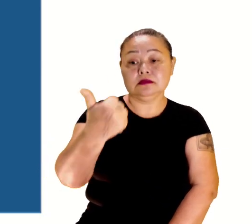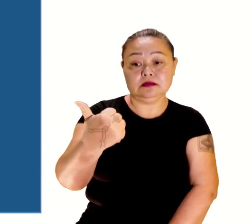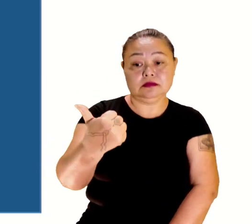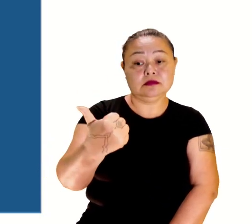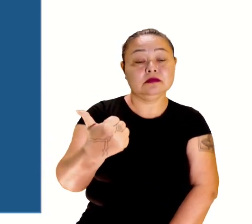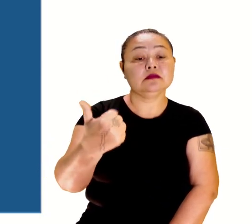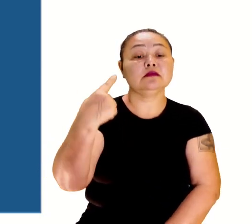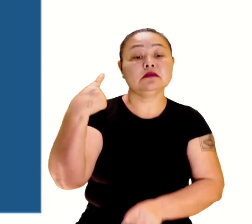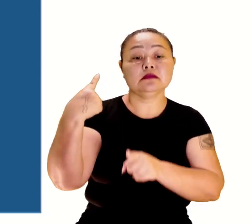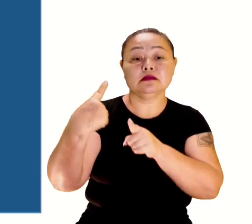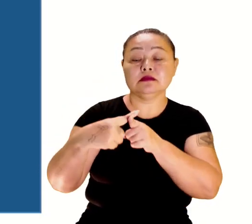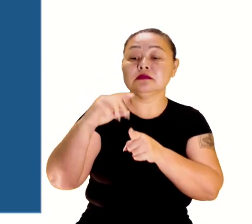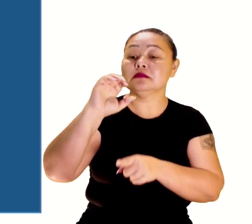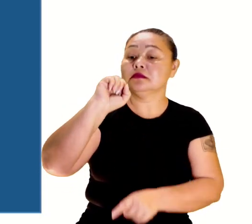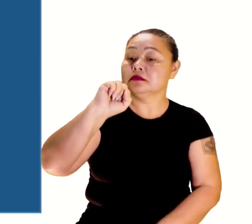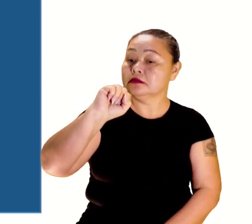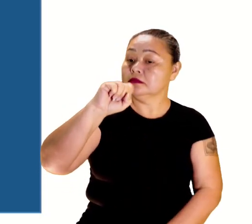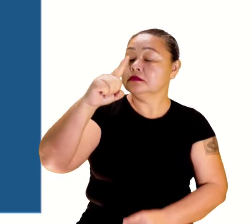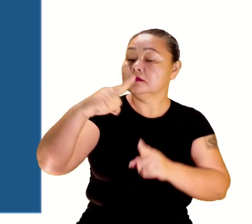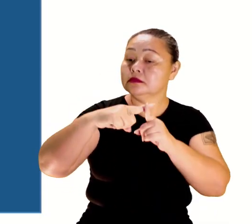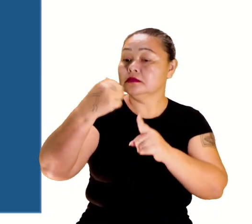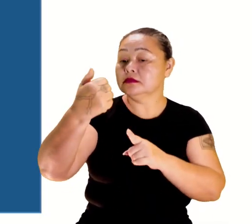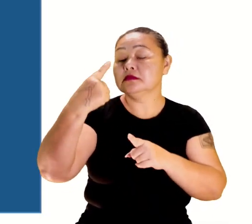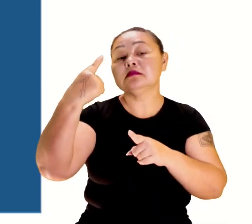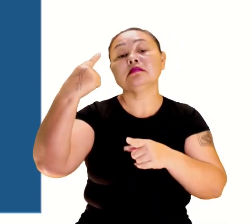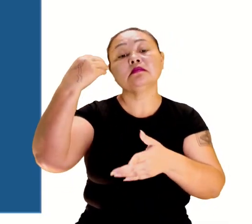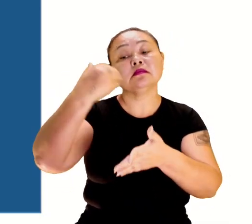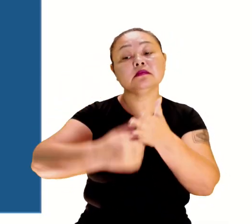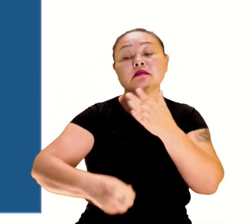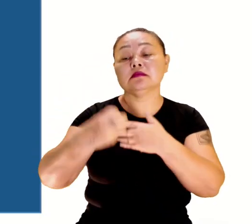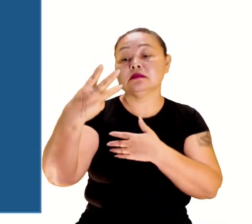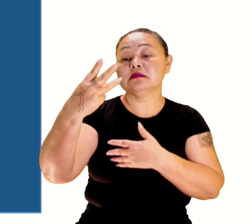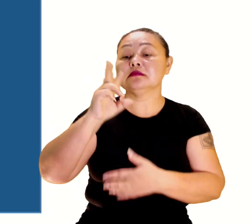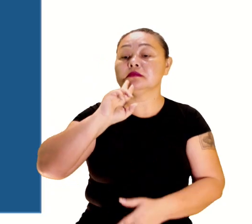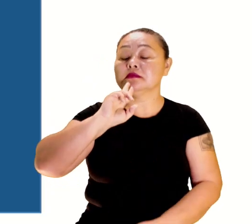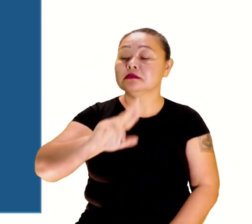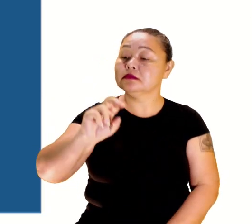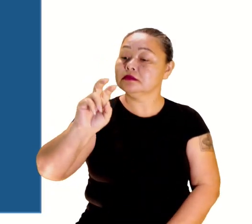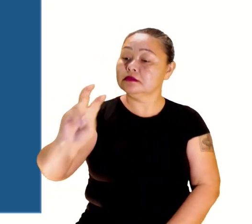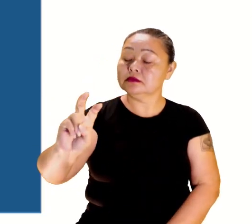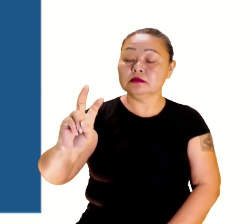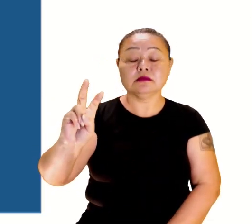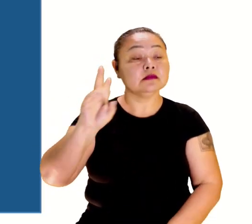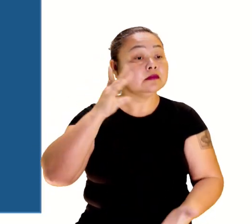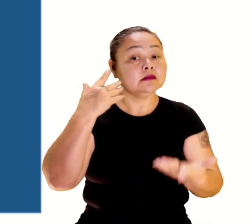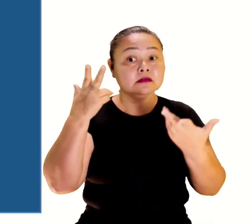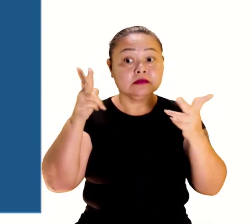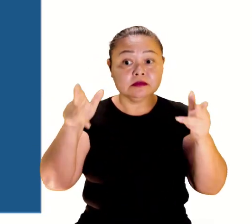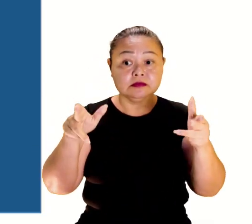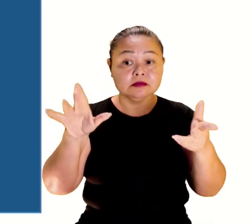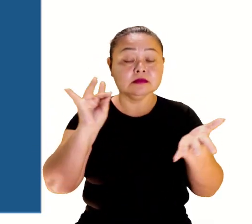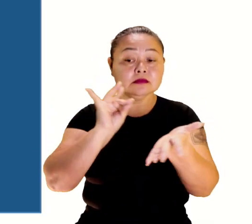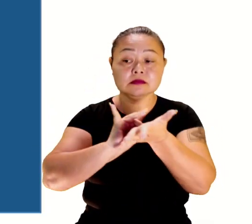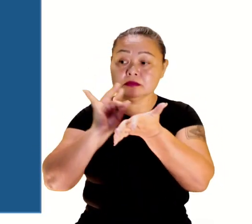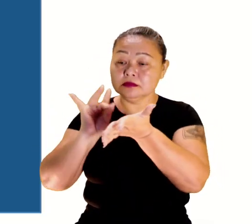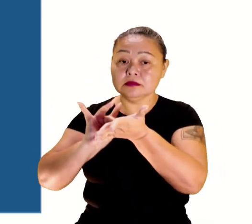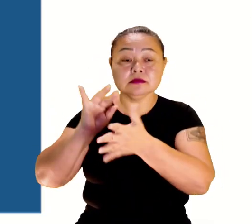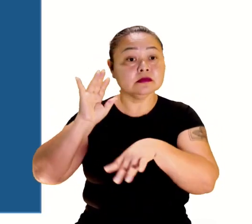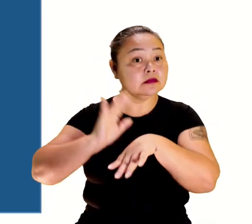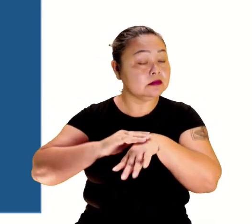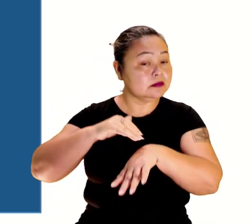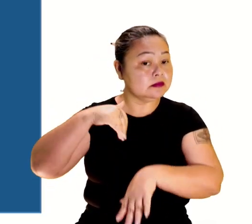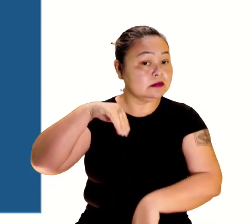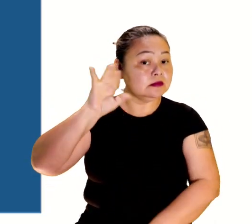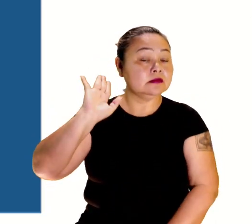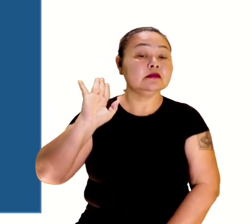quê? 8 vezes 1, 8 menos 3, 5. Tornou a nossa equação verdadeira. Perfeito. Mais uma? Mais uma. Uma